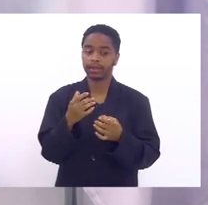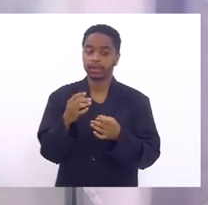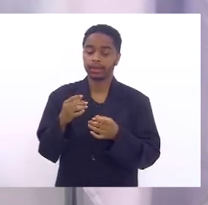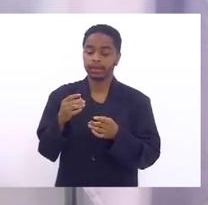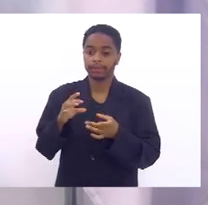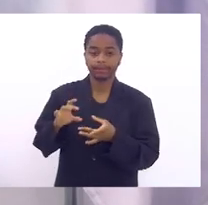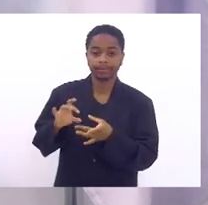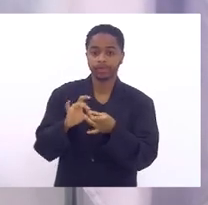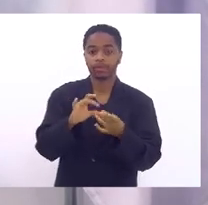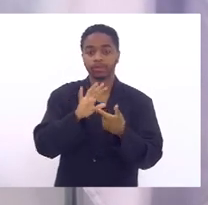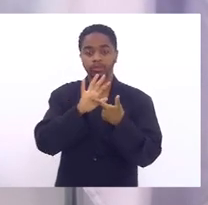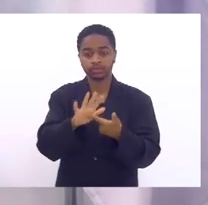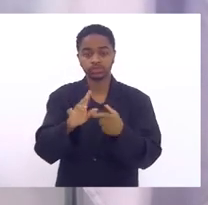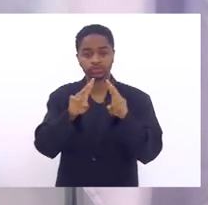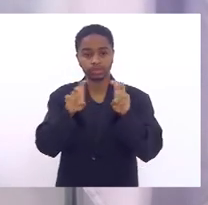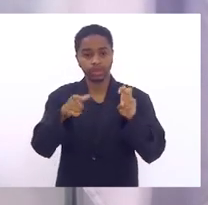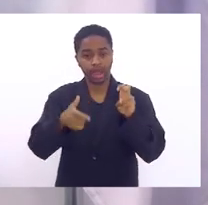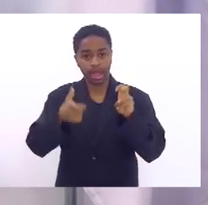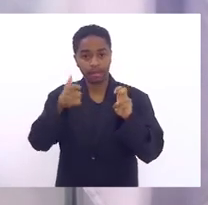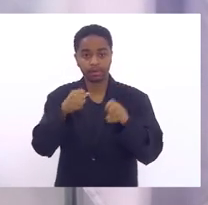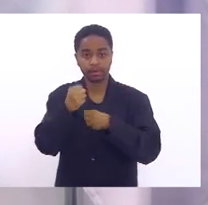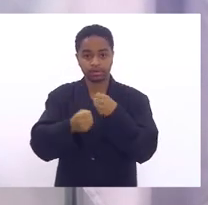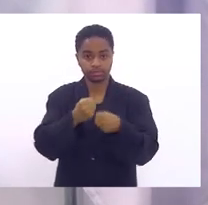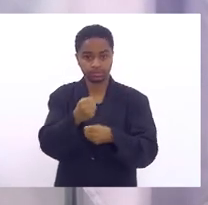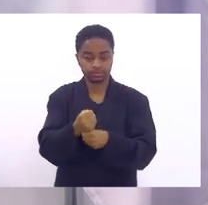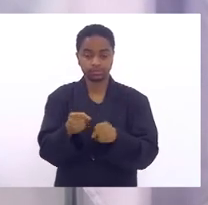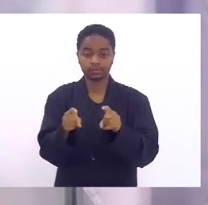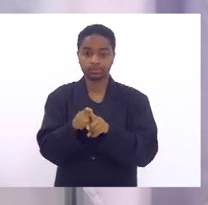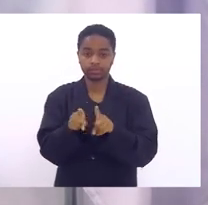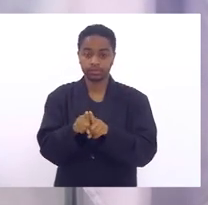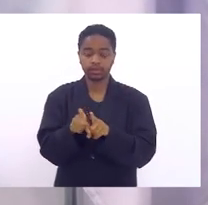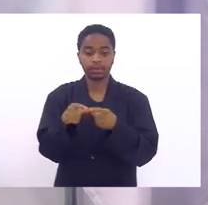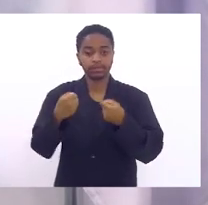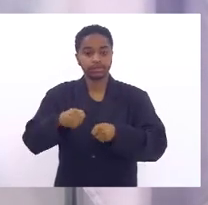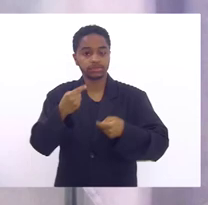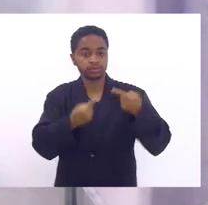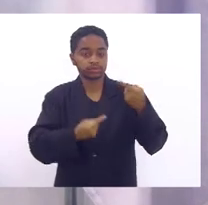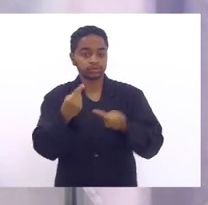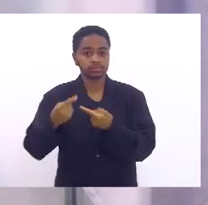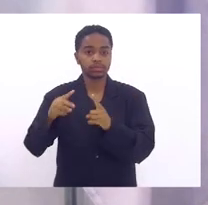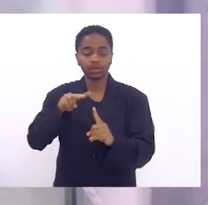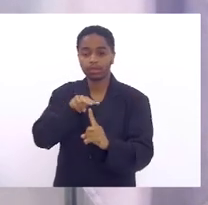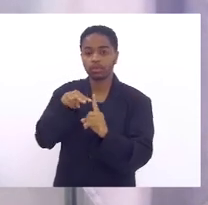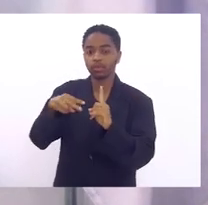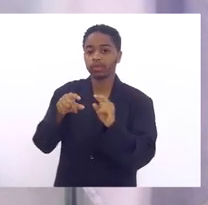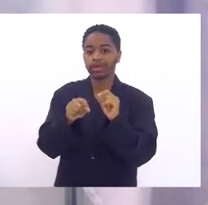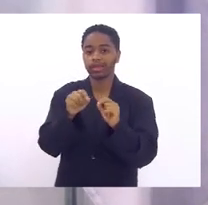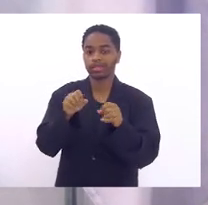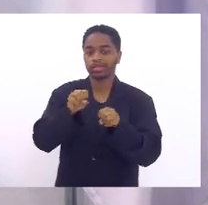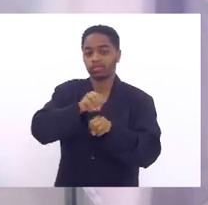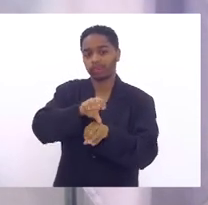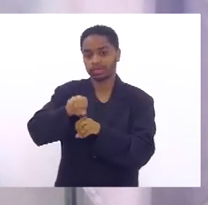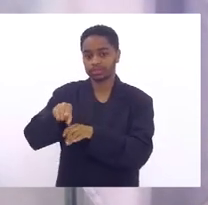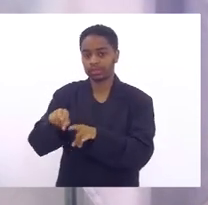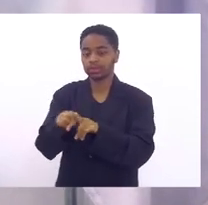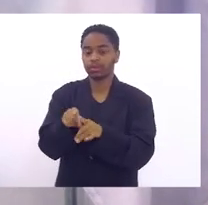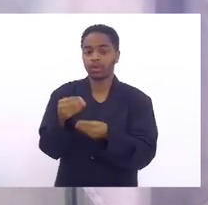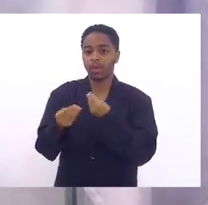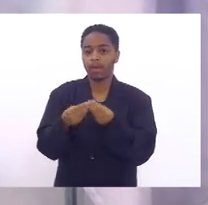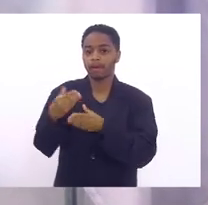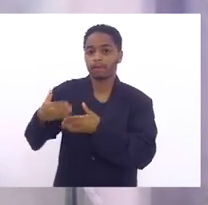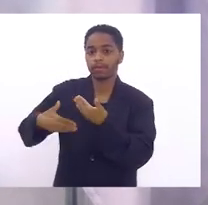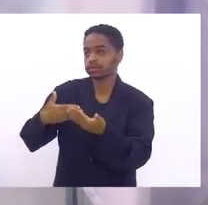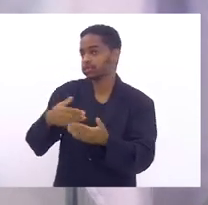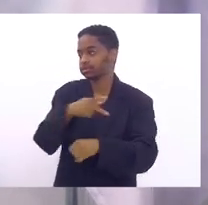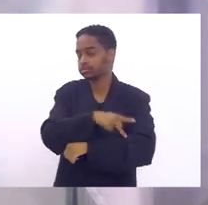às armas no próximo ano e também travar um debate com na Perspectiva da Educação do processo pedagógico e